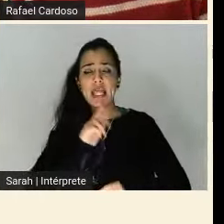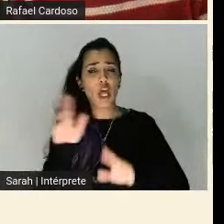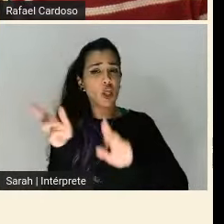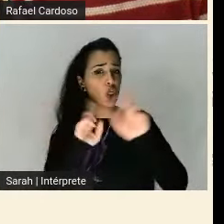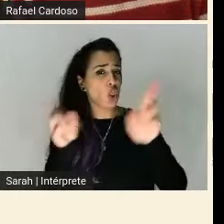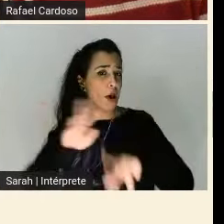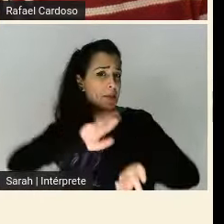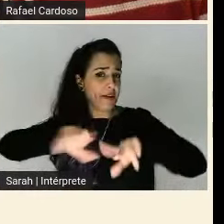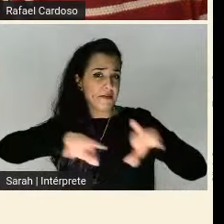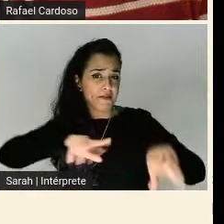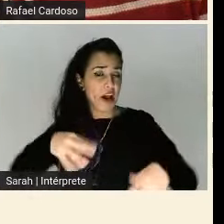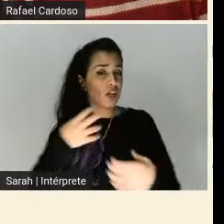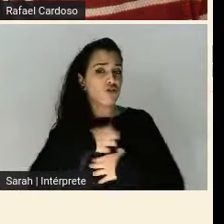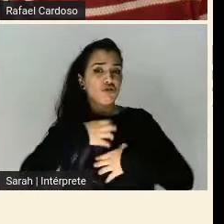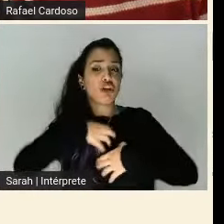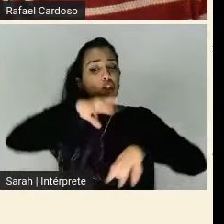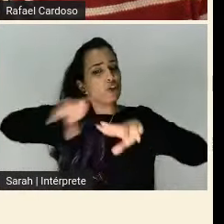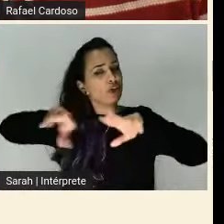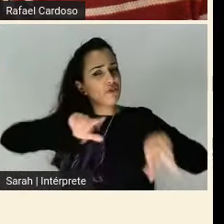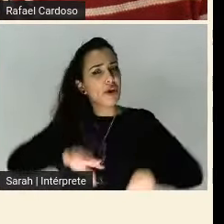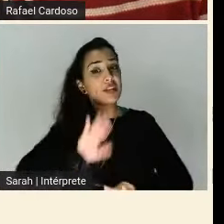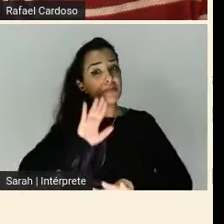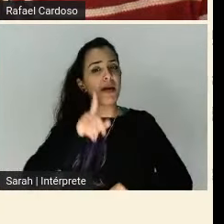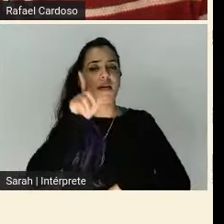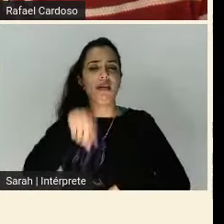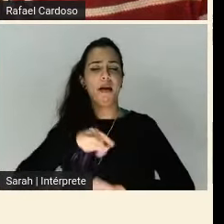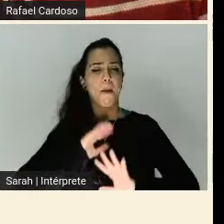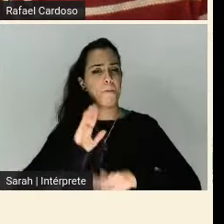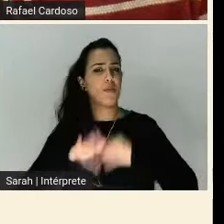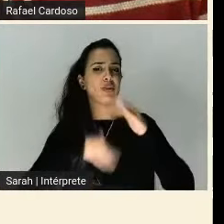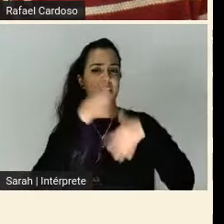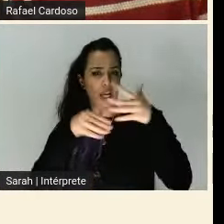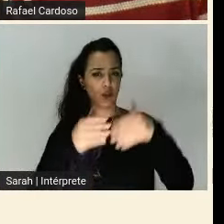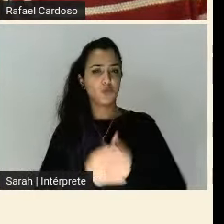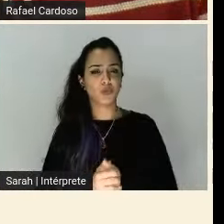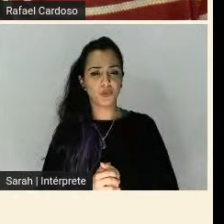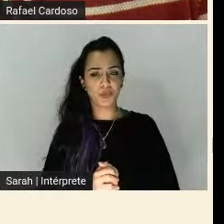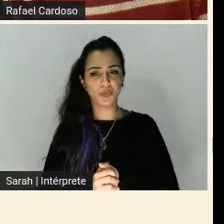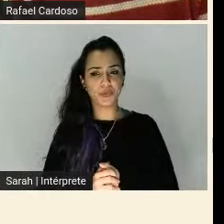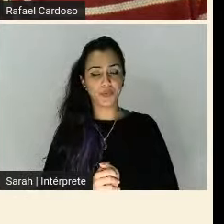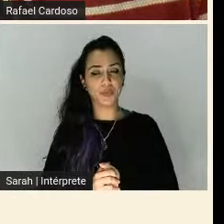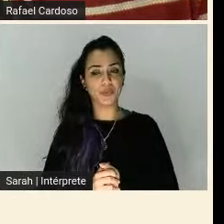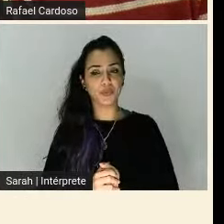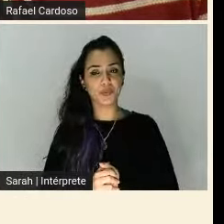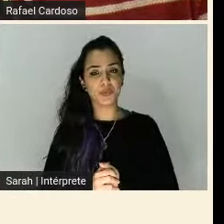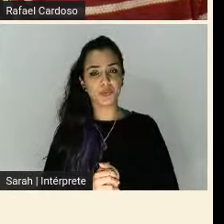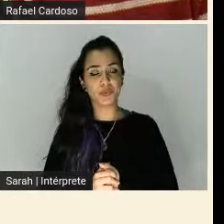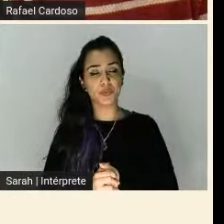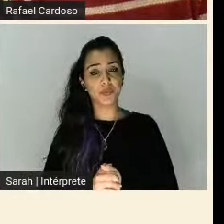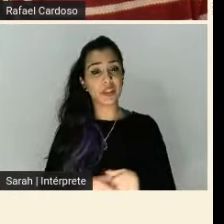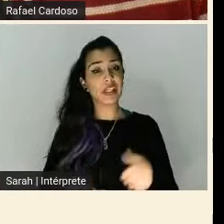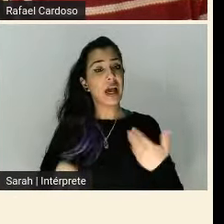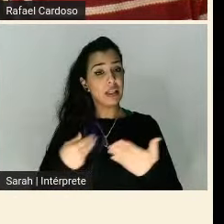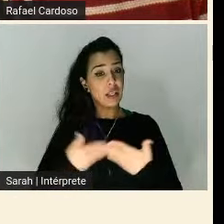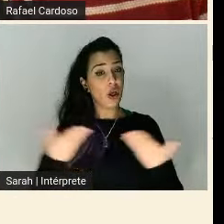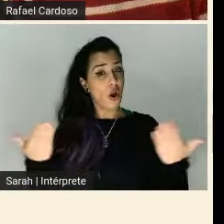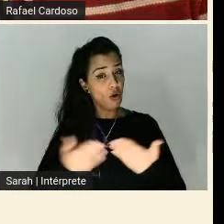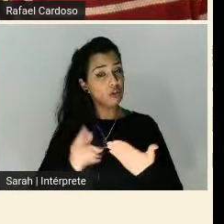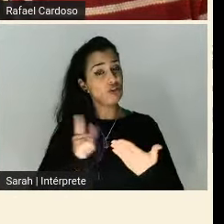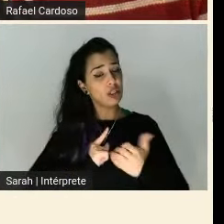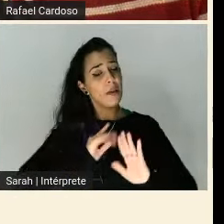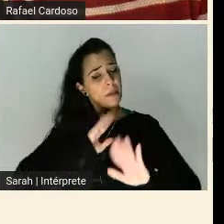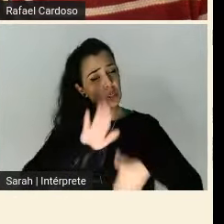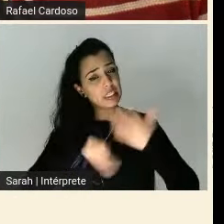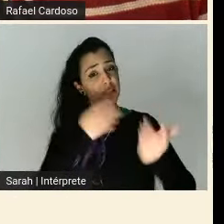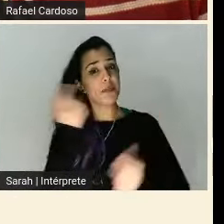formas, mas é um processo. Fecha aspas. Estamos ainda em processo de aceitar